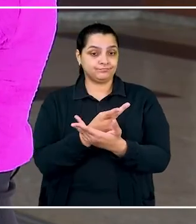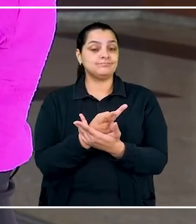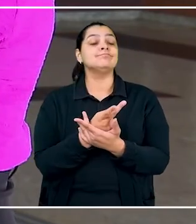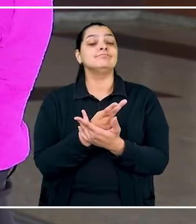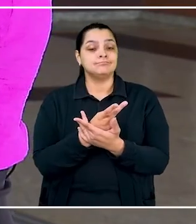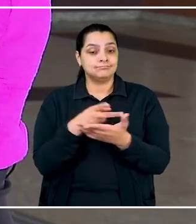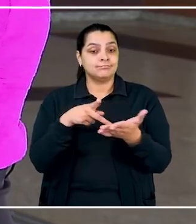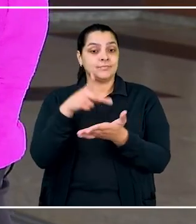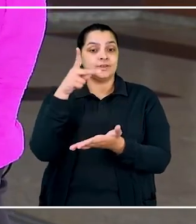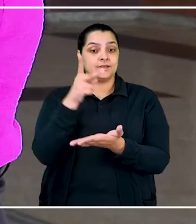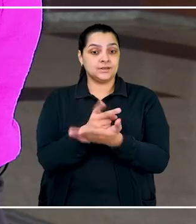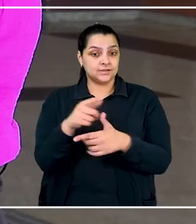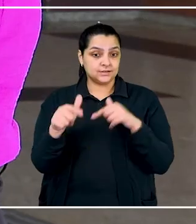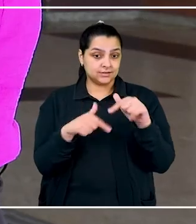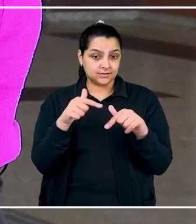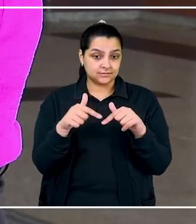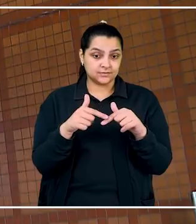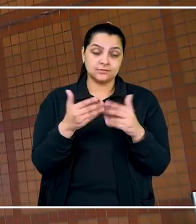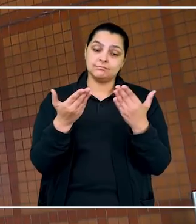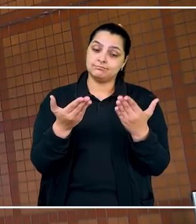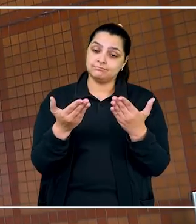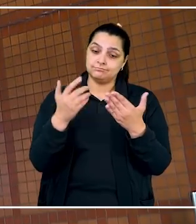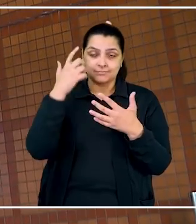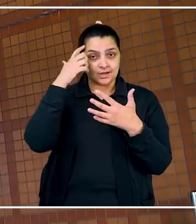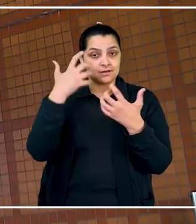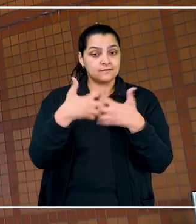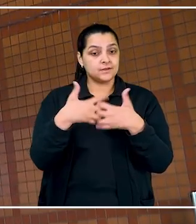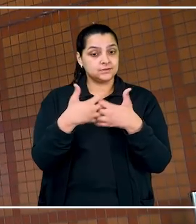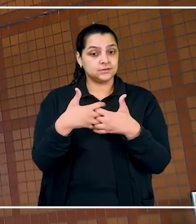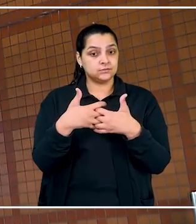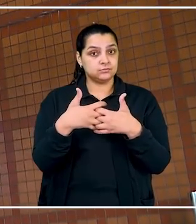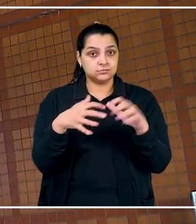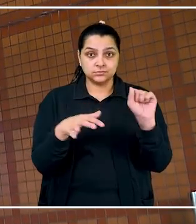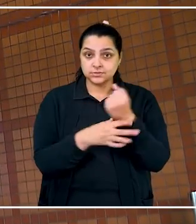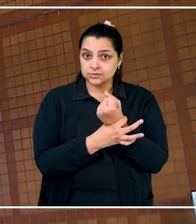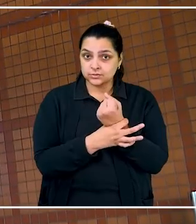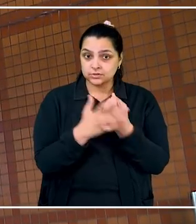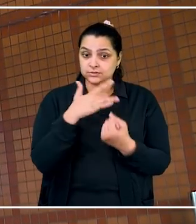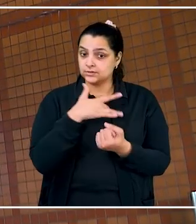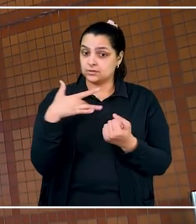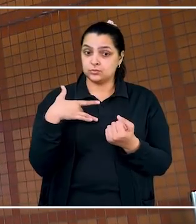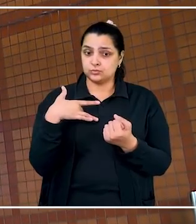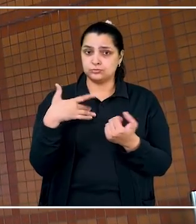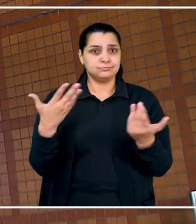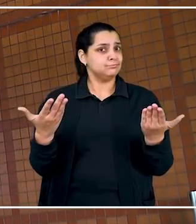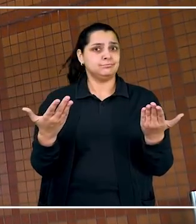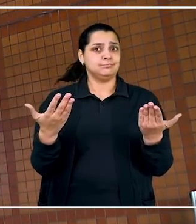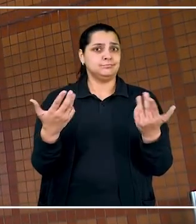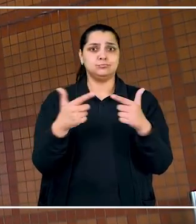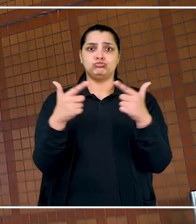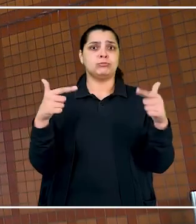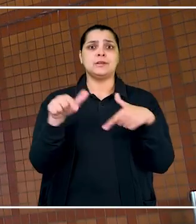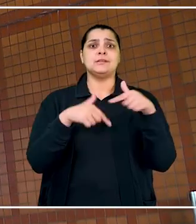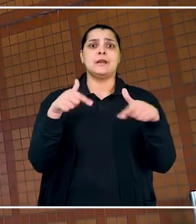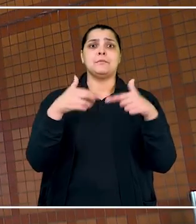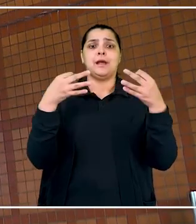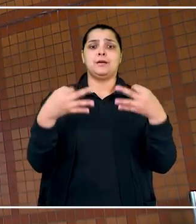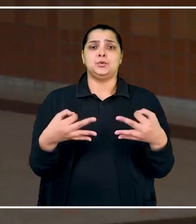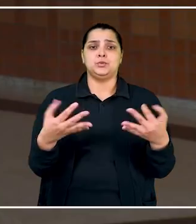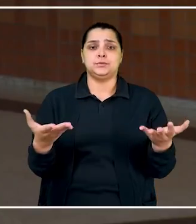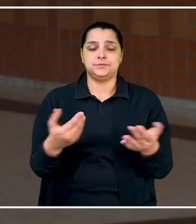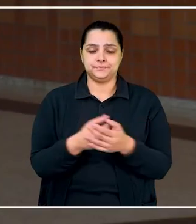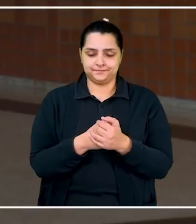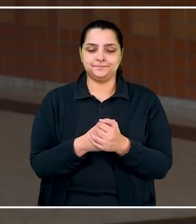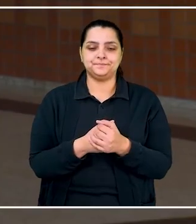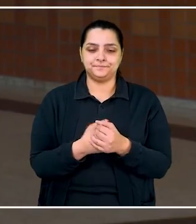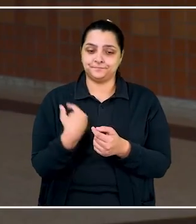as consequências de um acidente em serviço, deixa uma reflexão. Sem segurança e saúde, não existe trabalho digno.